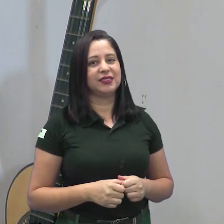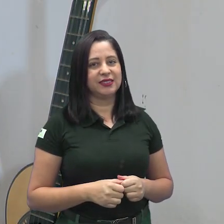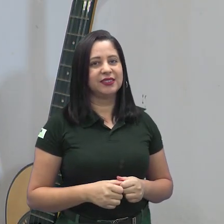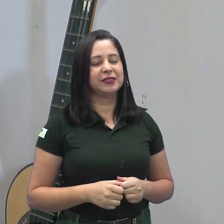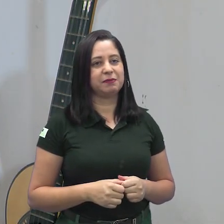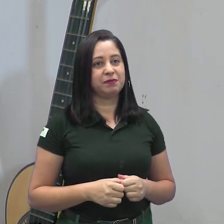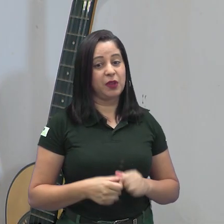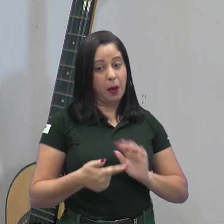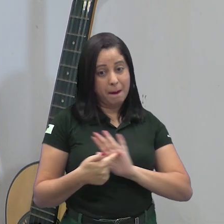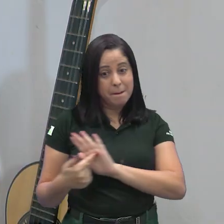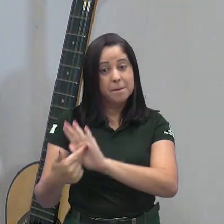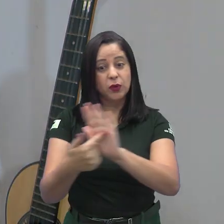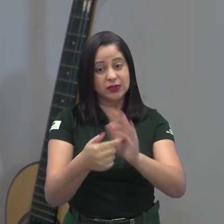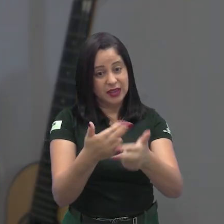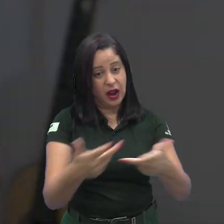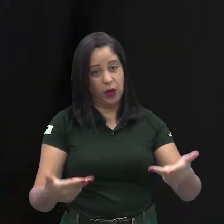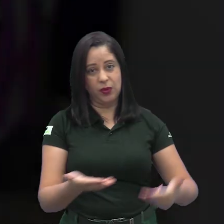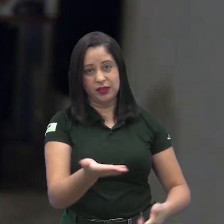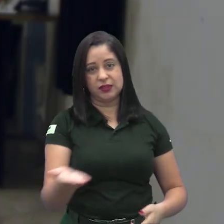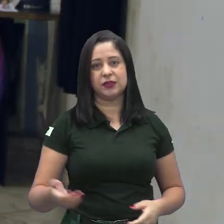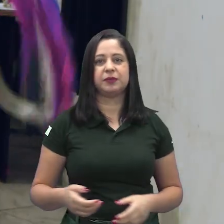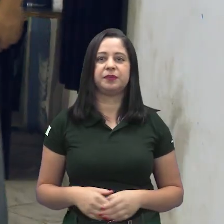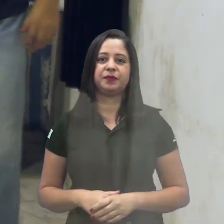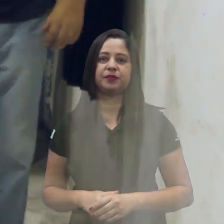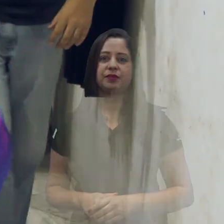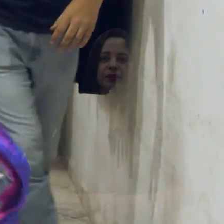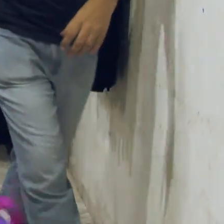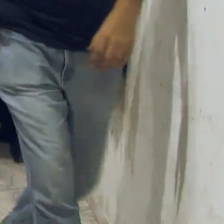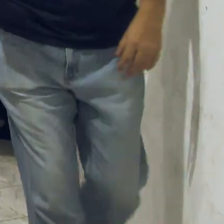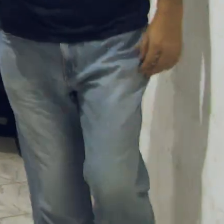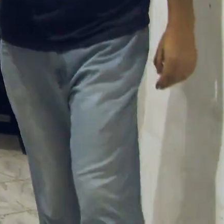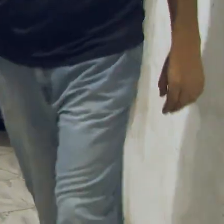tá levando isso para eles, né?